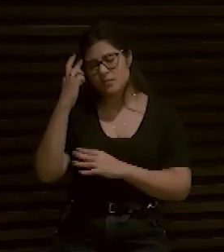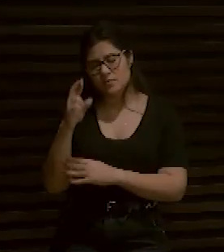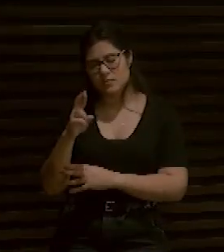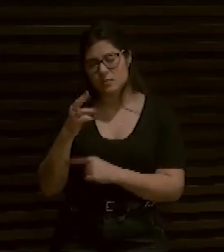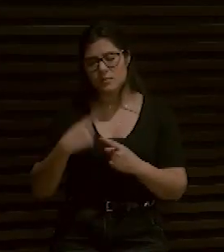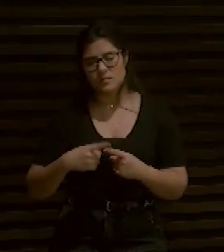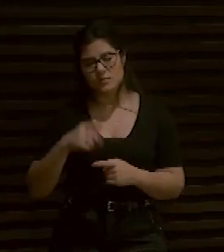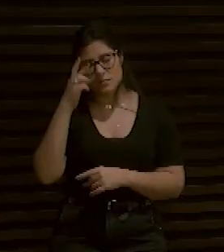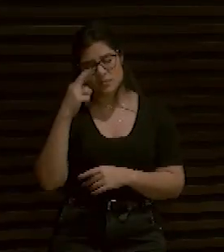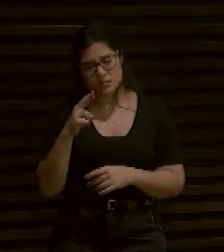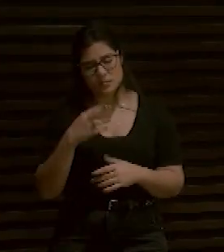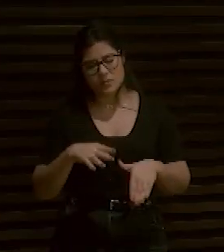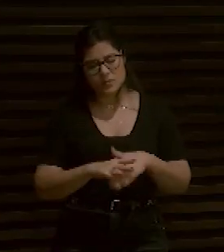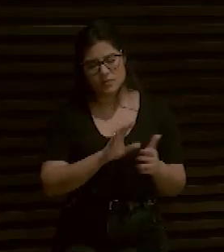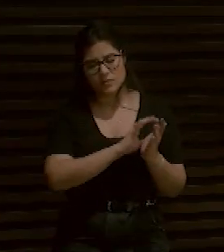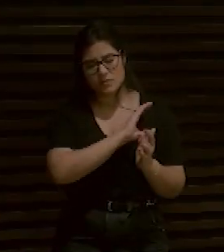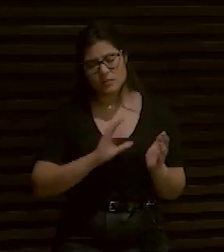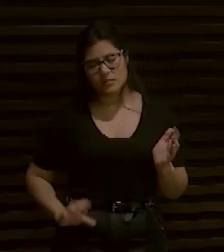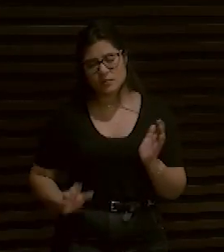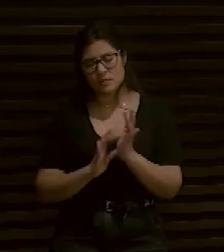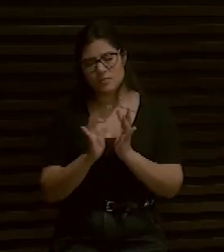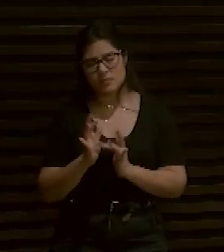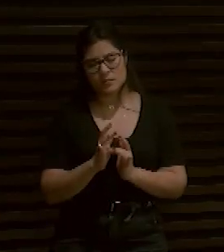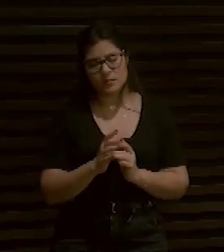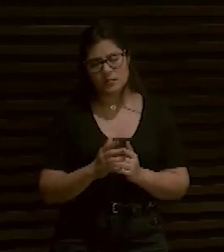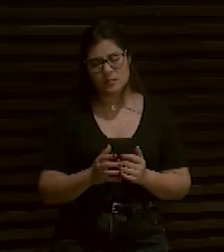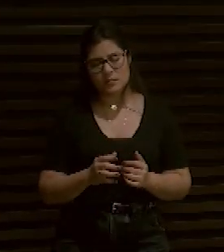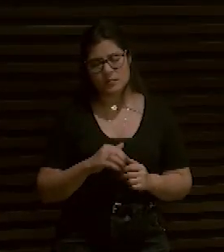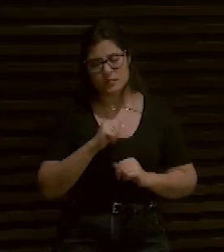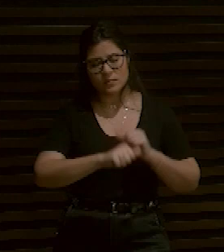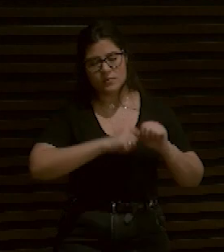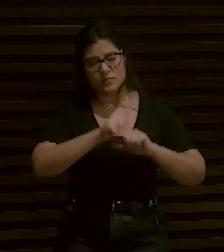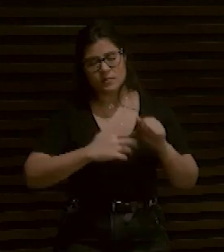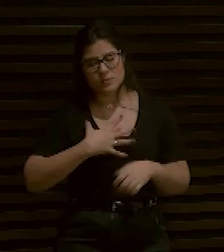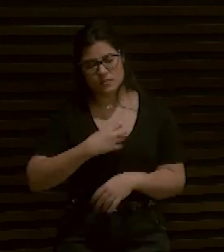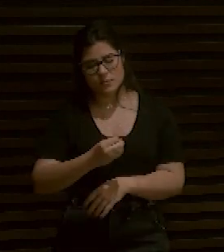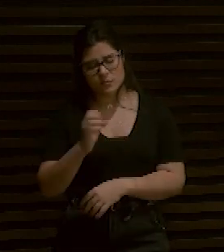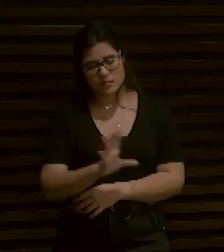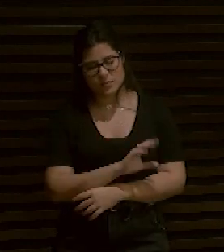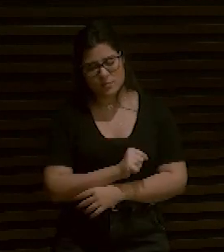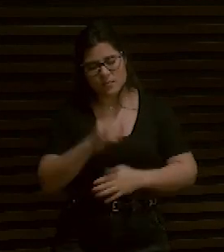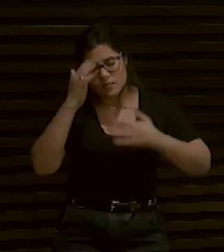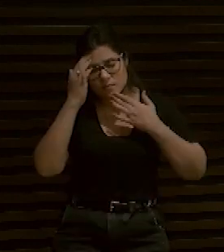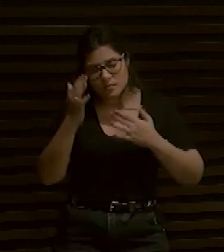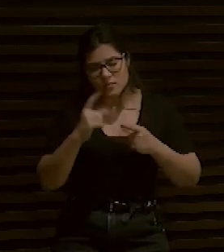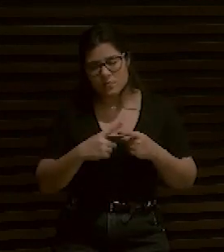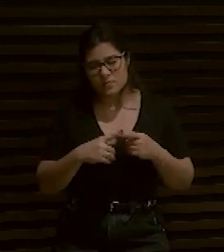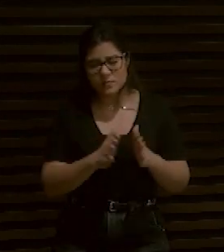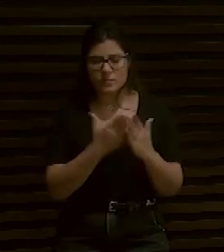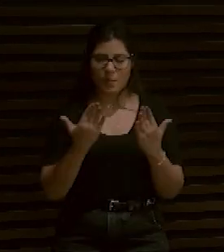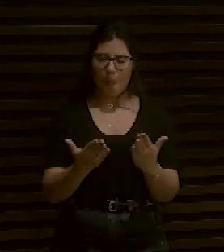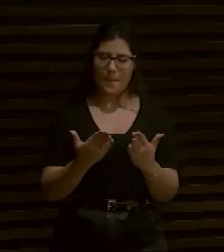Senhor, em Cristo Jesus, nos tornou seus filhos amados. Obrigado porque quando abrimos as Escrituras